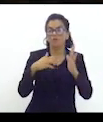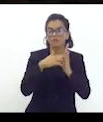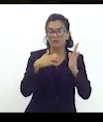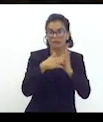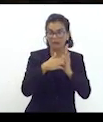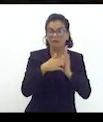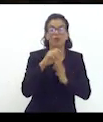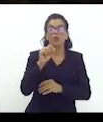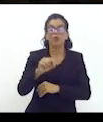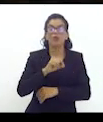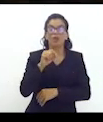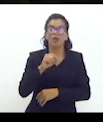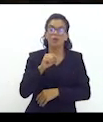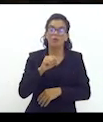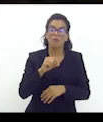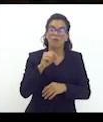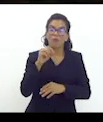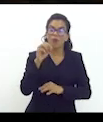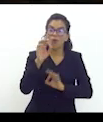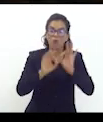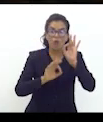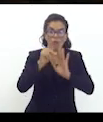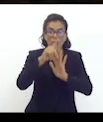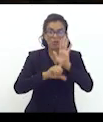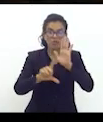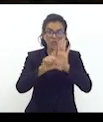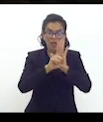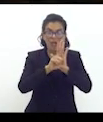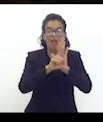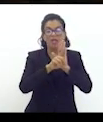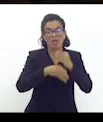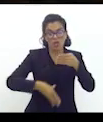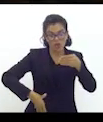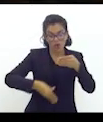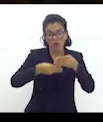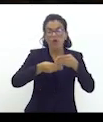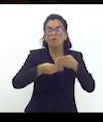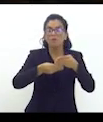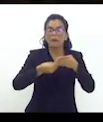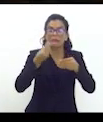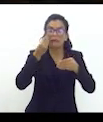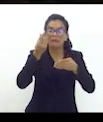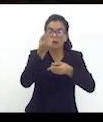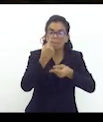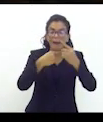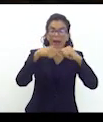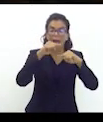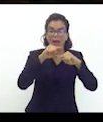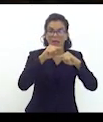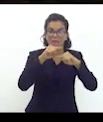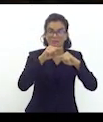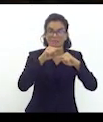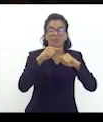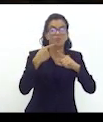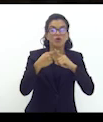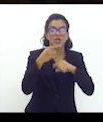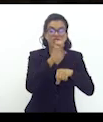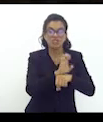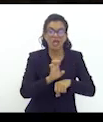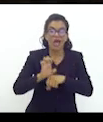complementar para restituir as perdas dos estados e